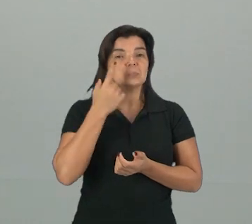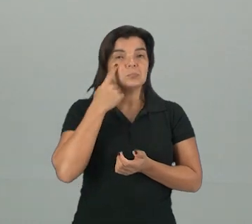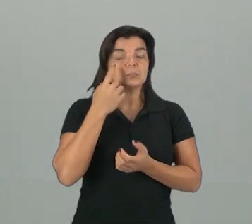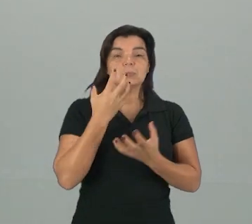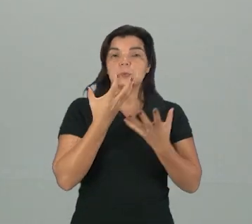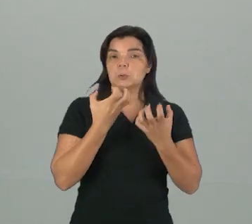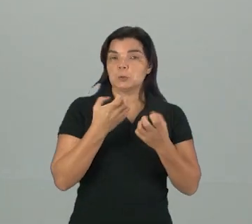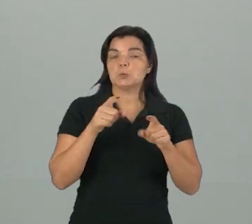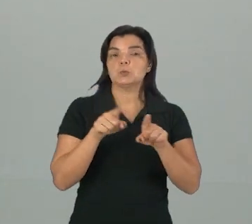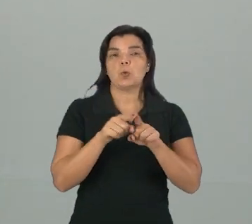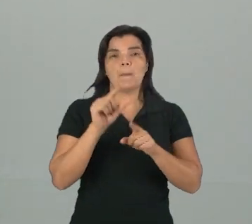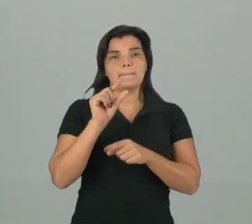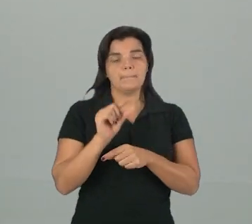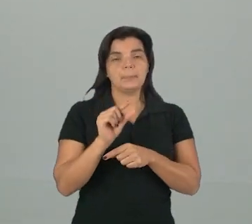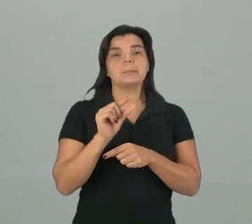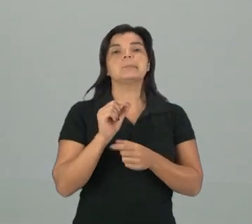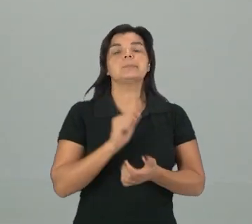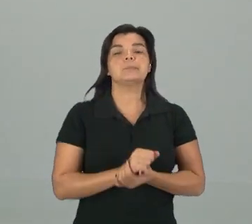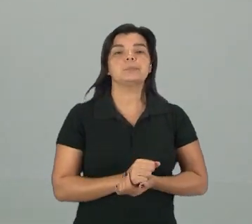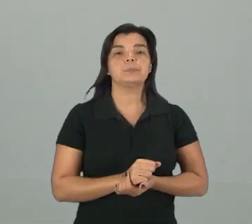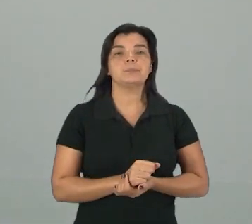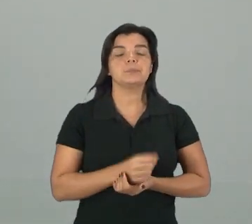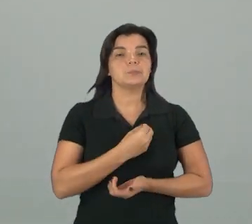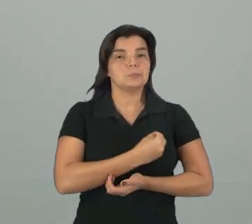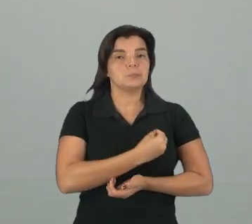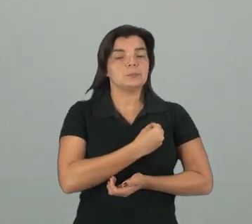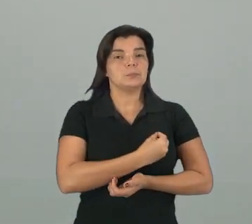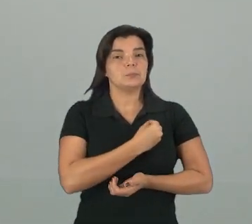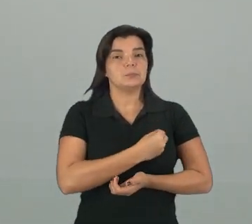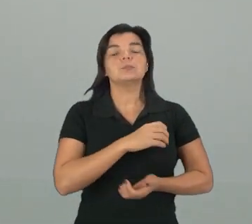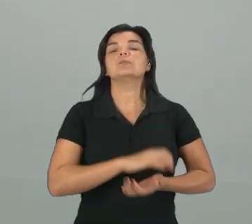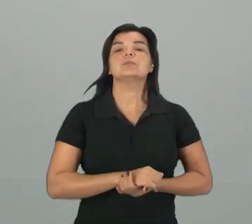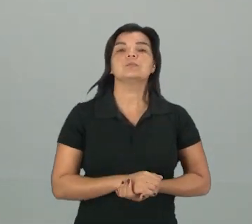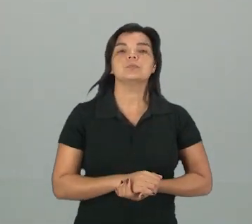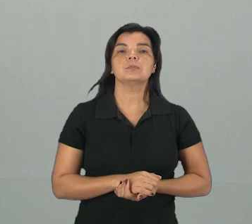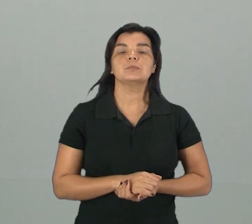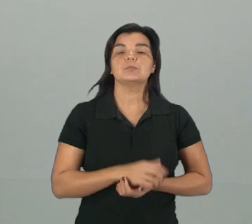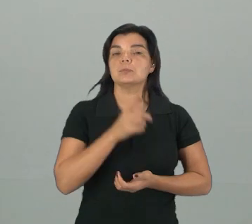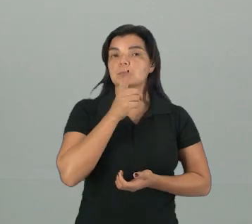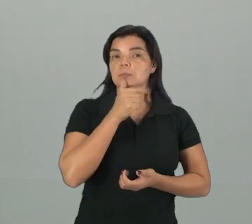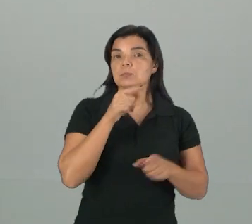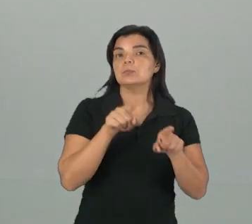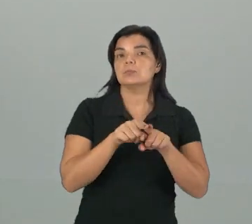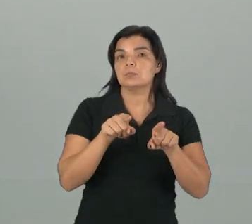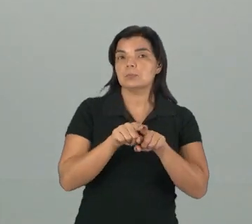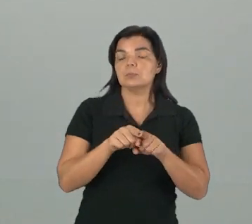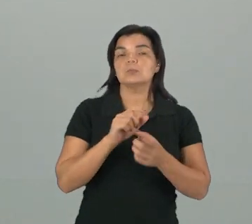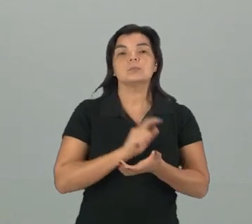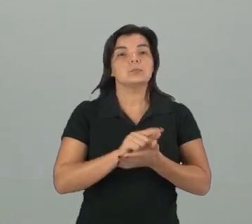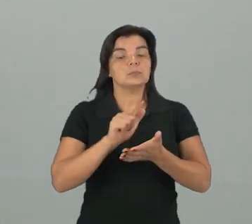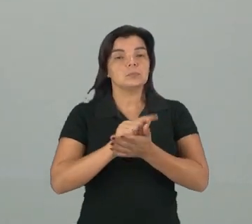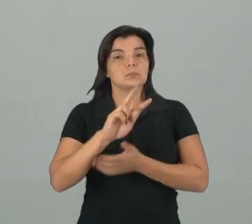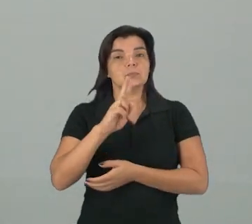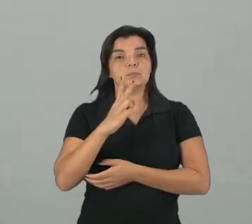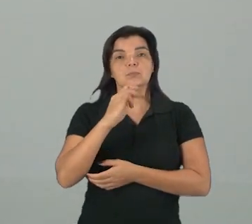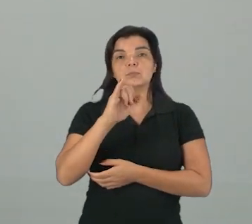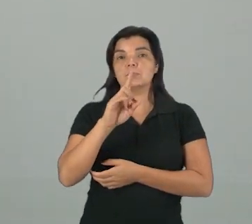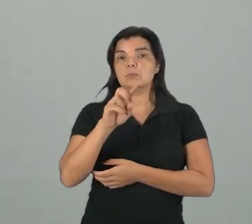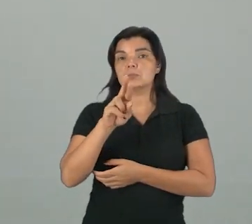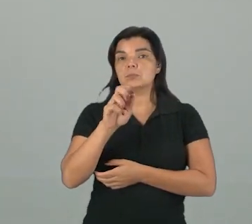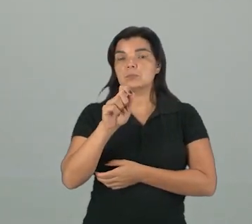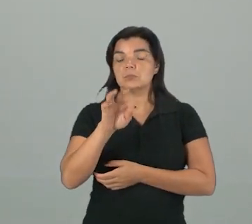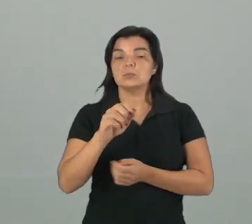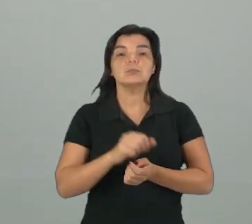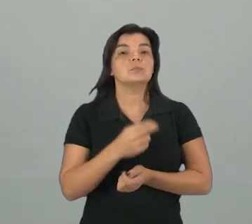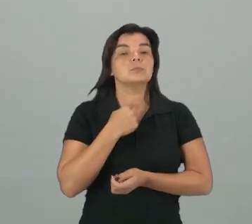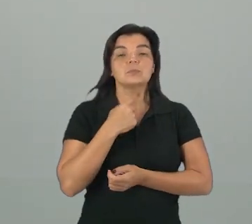está seco, está com pouca presença, de água e de hidratação, você não deve